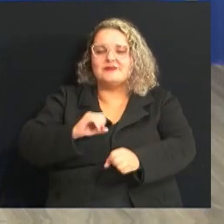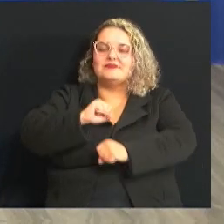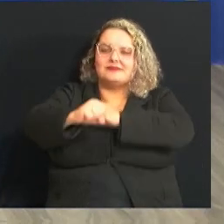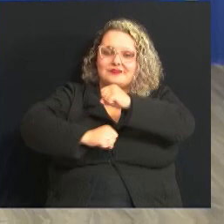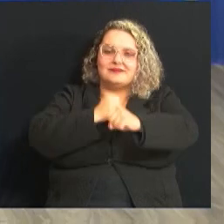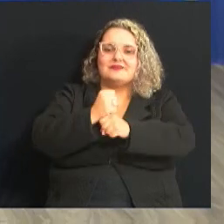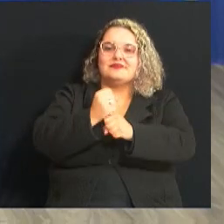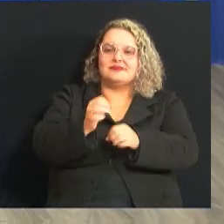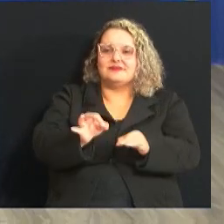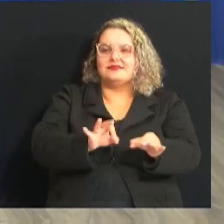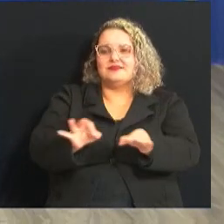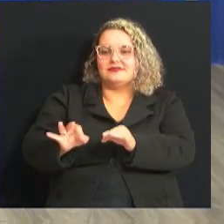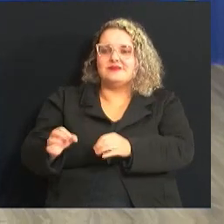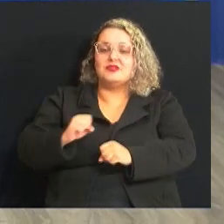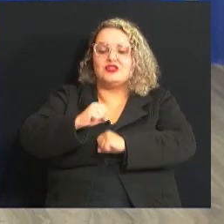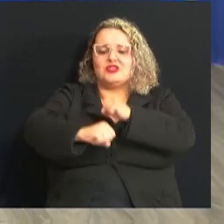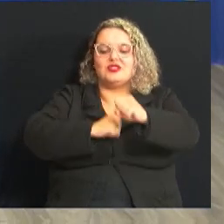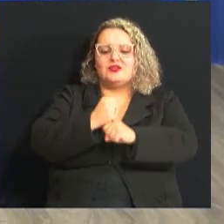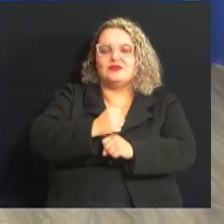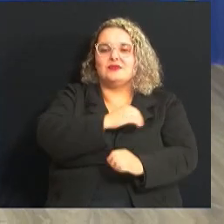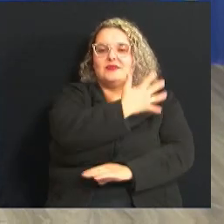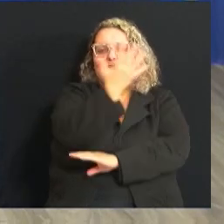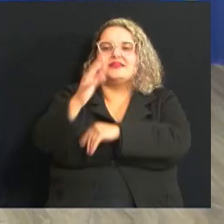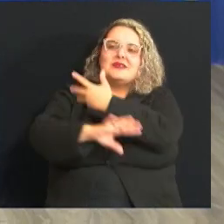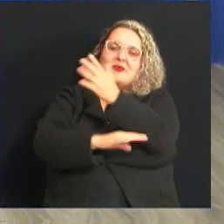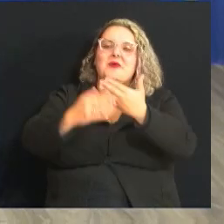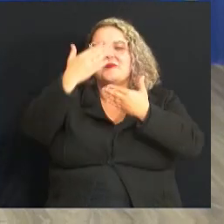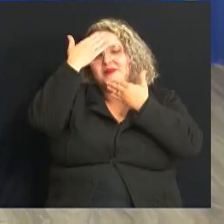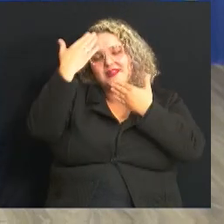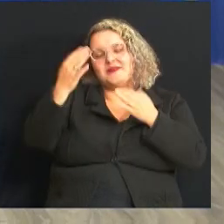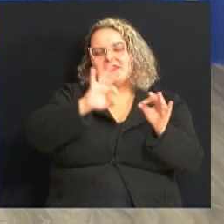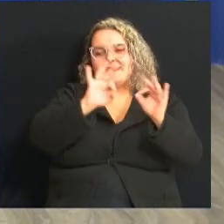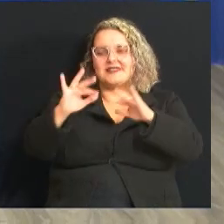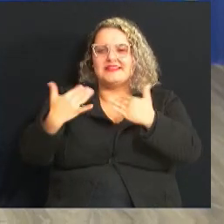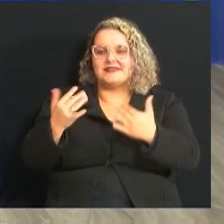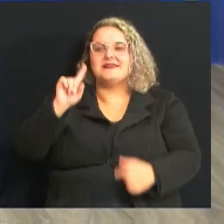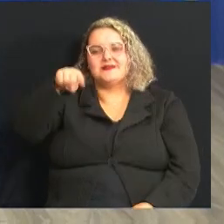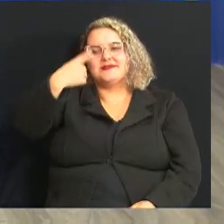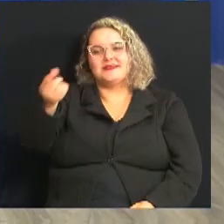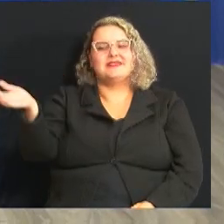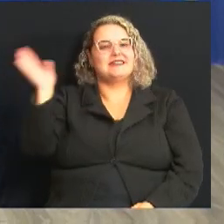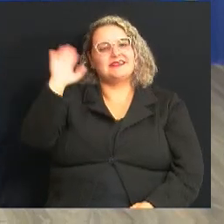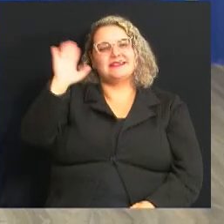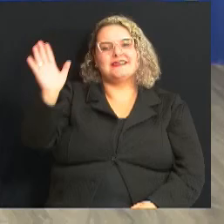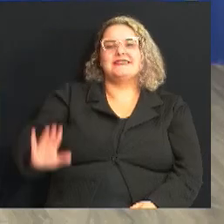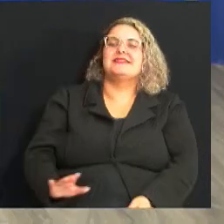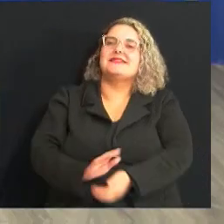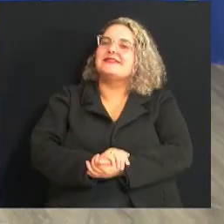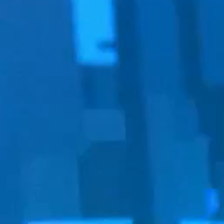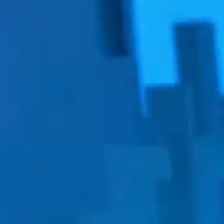ao vivo. Muito obrigada pela sua companhia, pela sua audiência. Te espero para a próxima edição. Tchau.